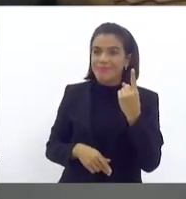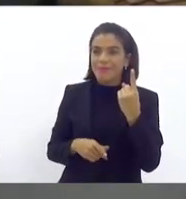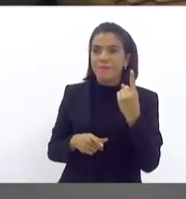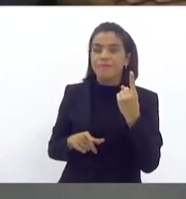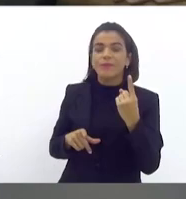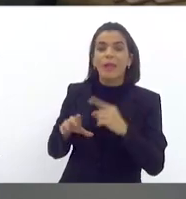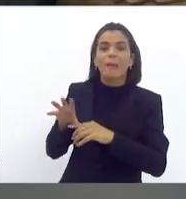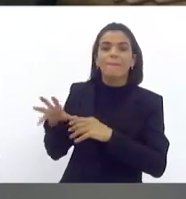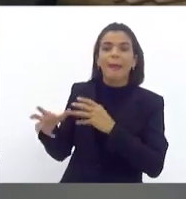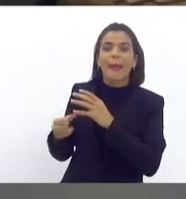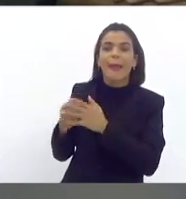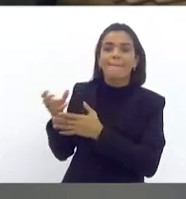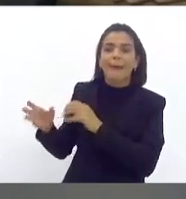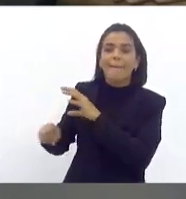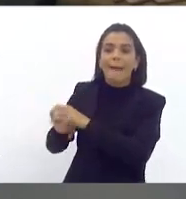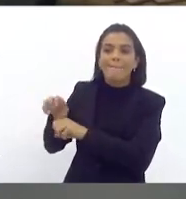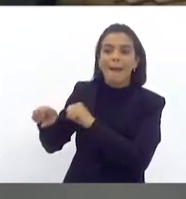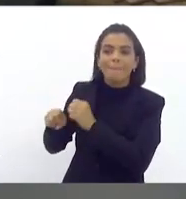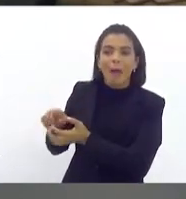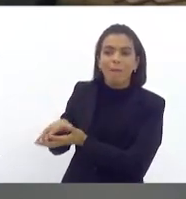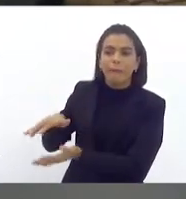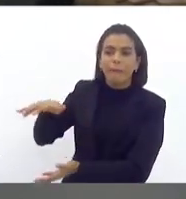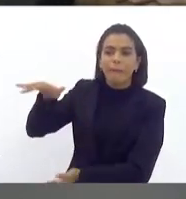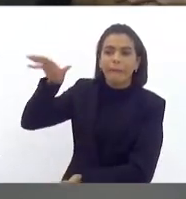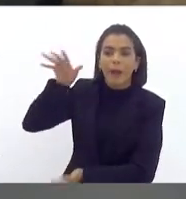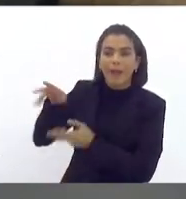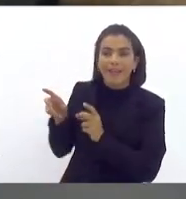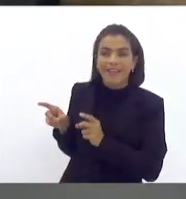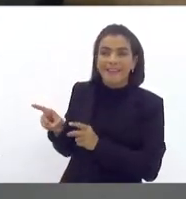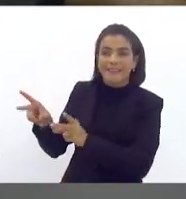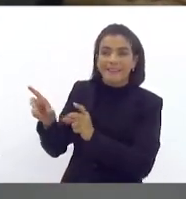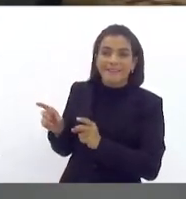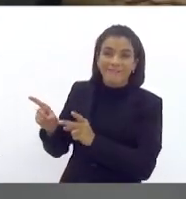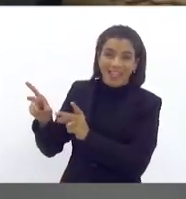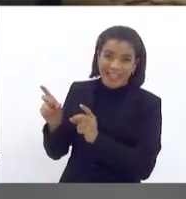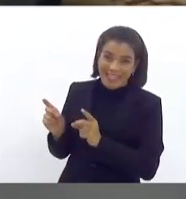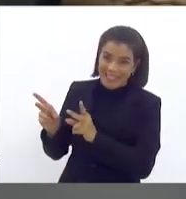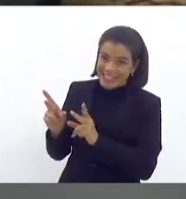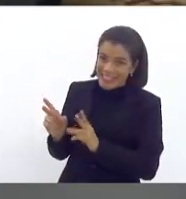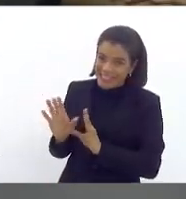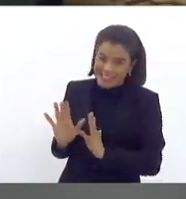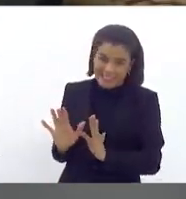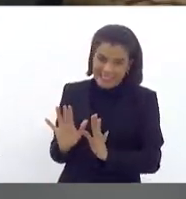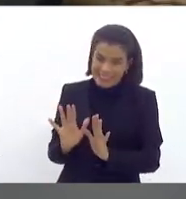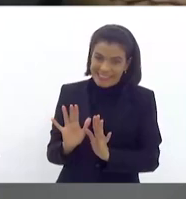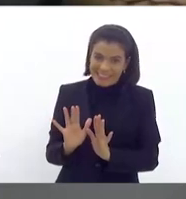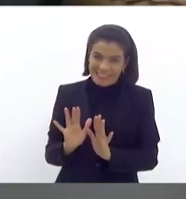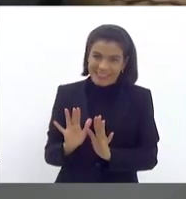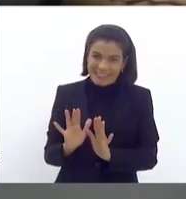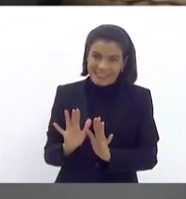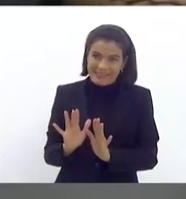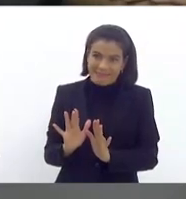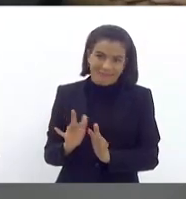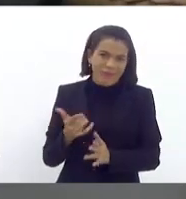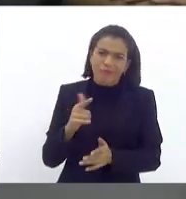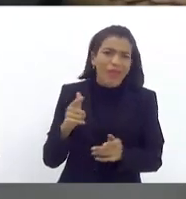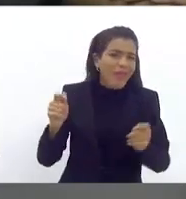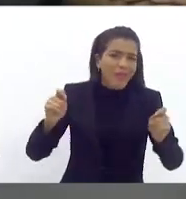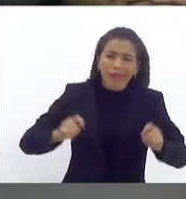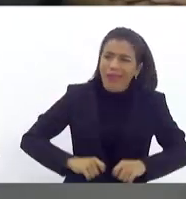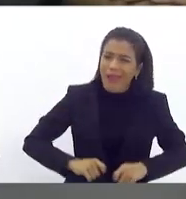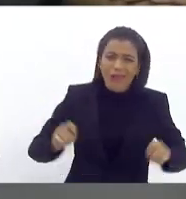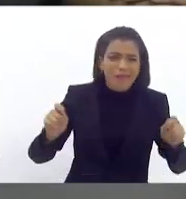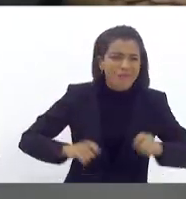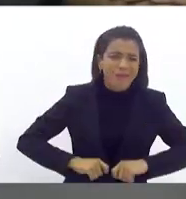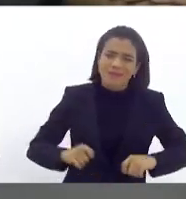colete, armazene e venda dutos de quilômetros. Não existe. Por isso, tem a capacidade, inclusive, não de fazer, há a menor